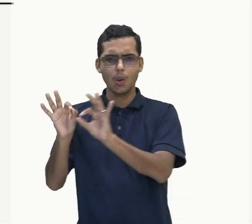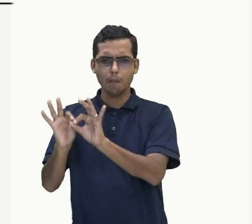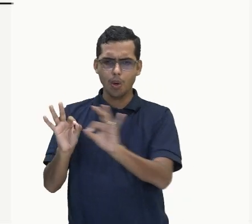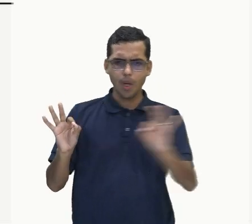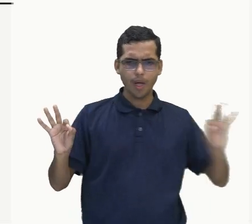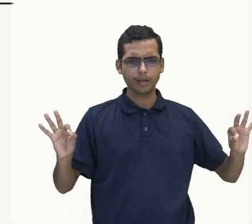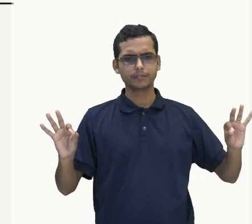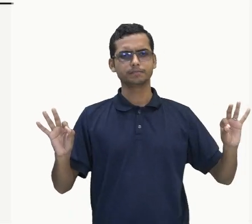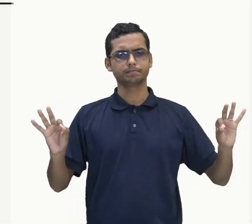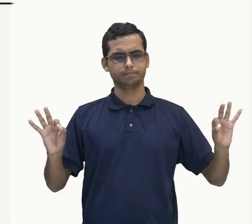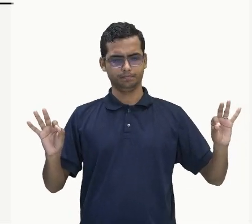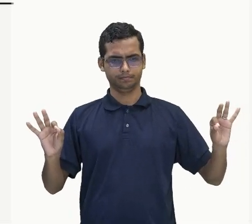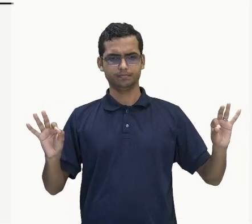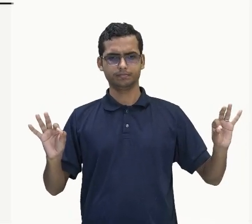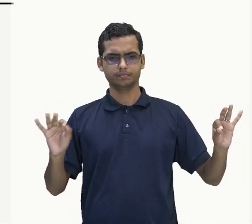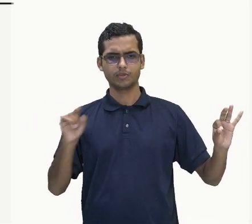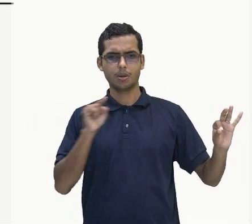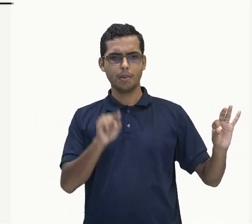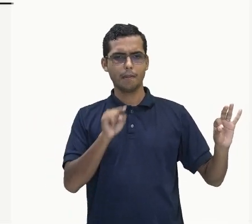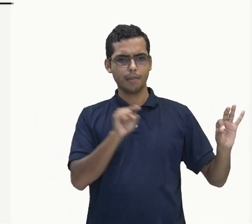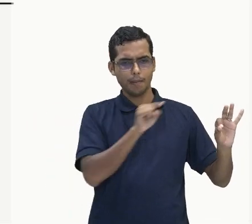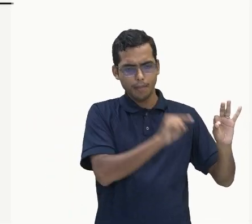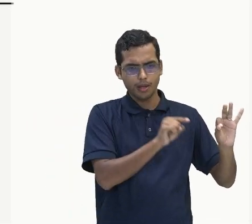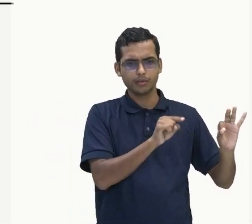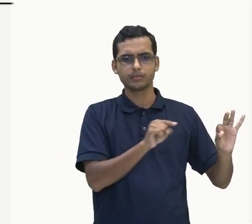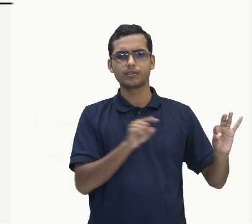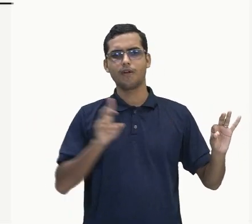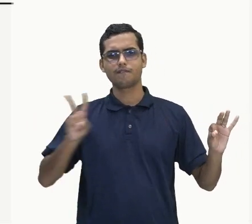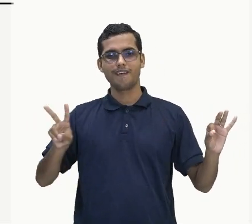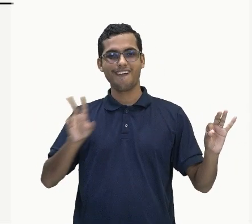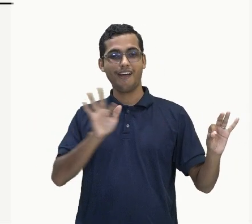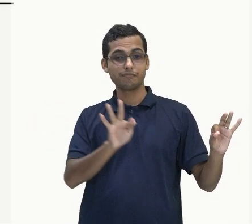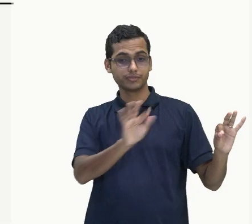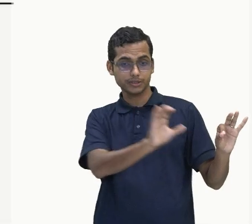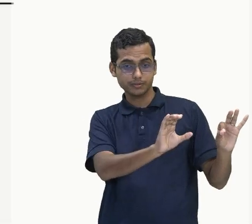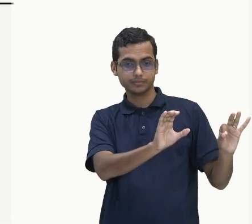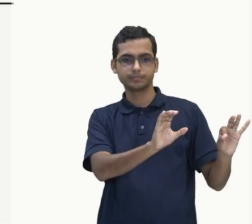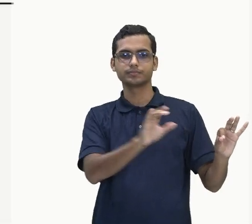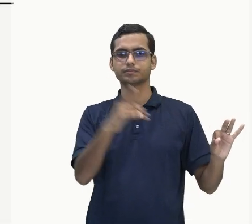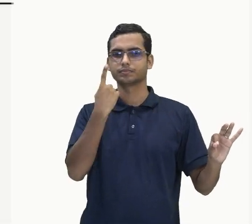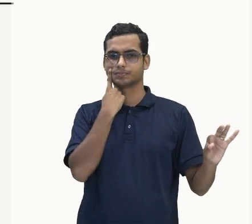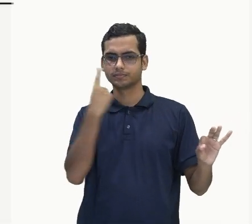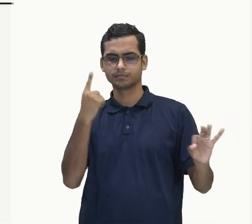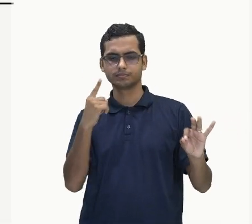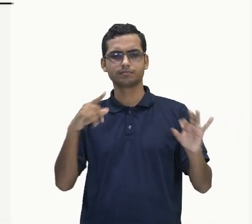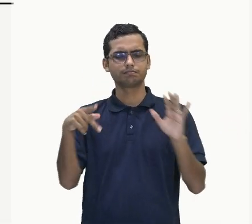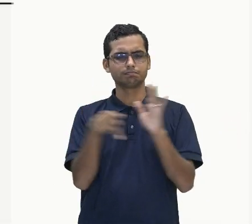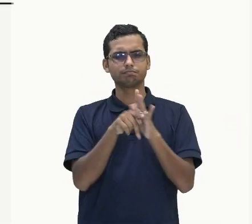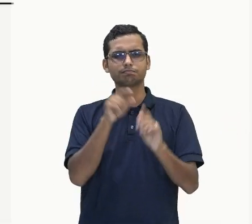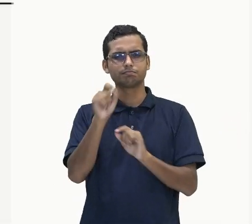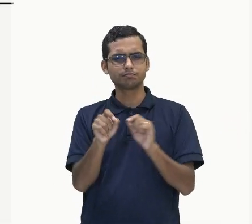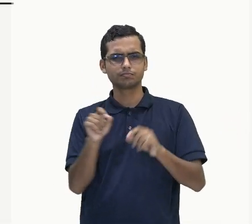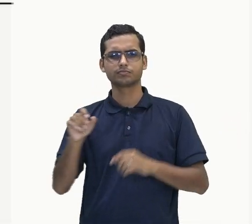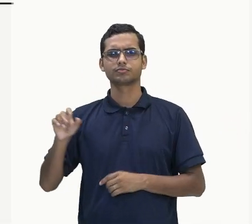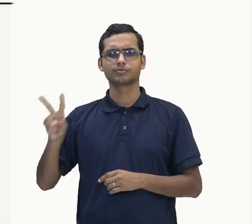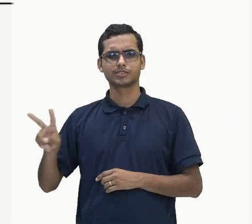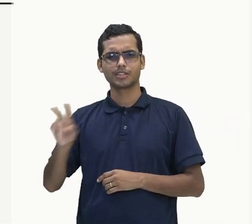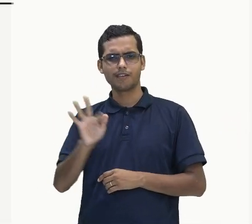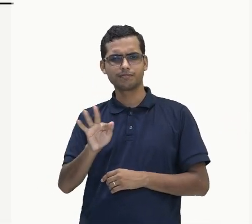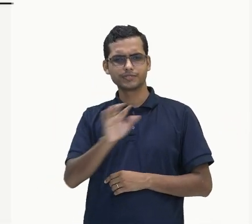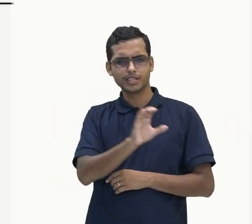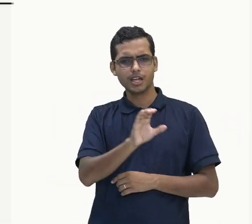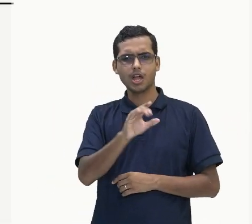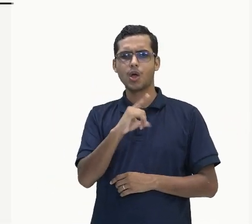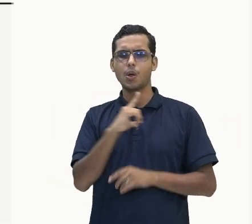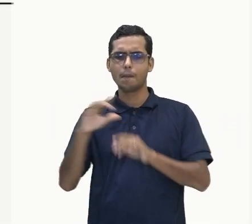espelho reflete simetricamente em relação ao eixo principal do espelho. Refletir simetricamente significa que volta